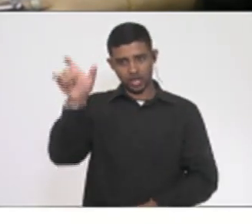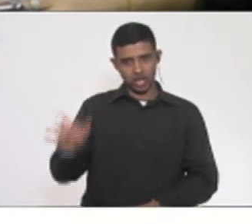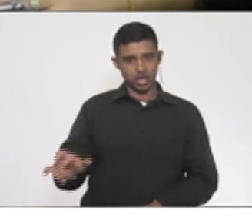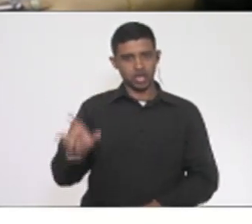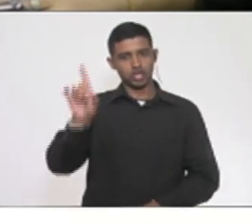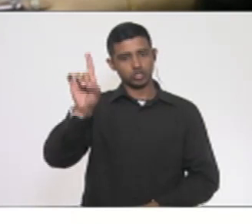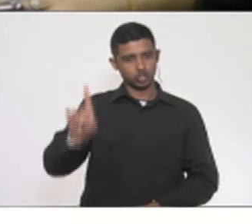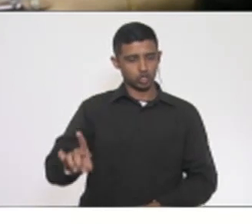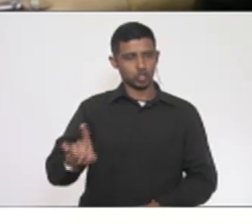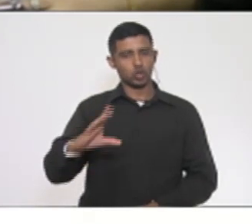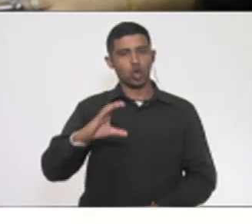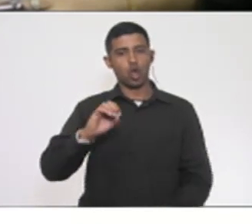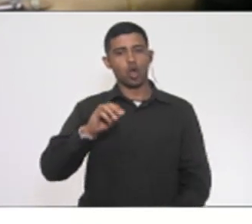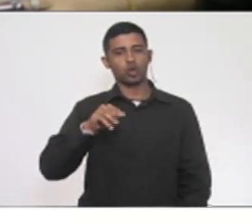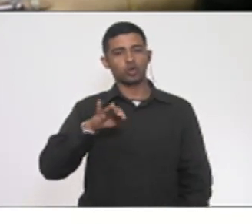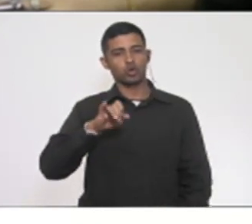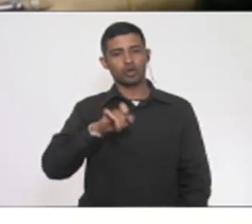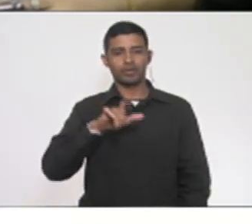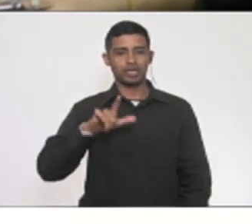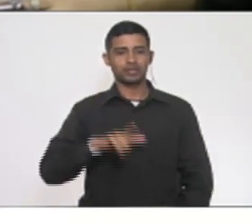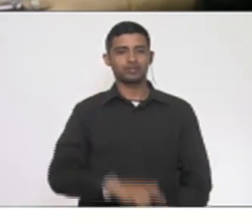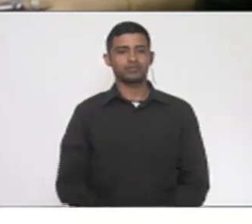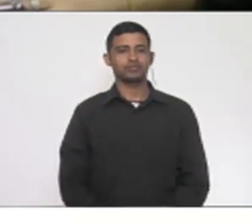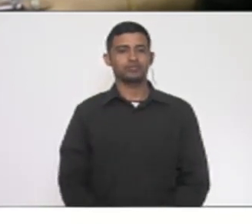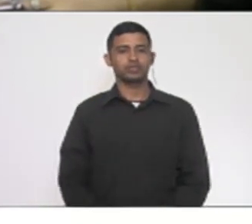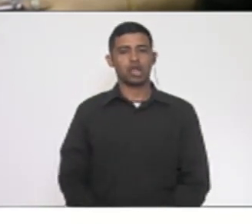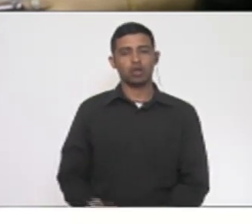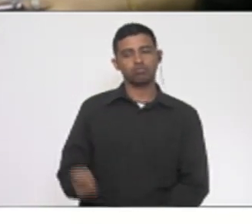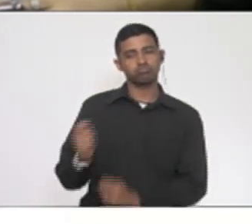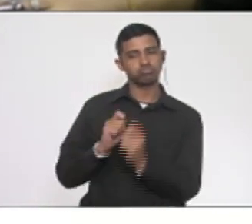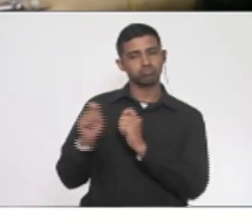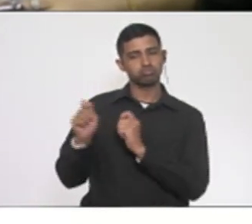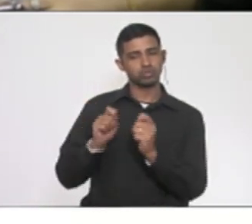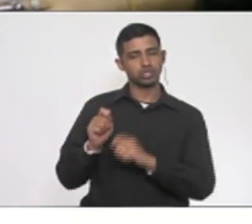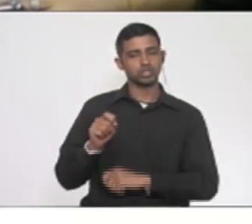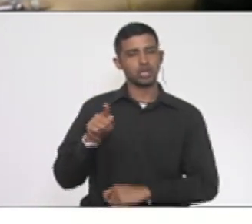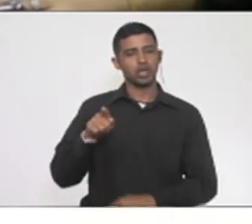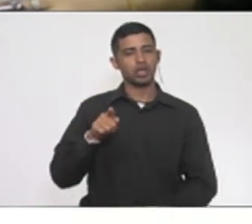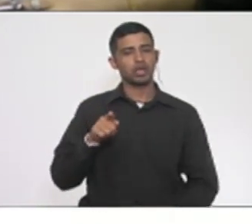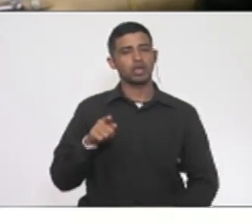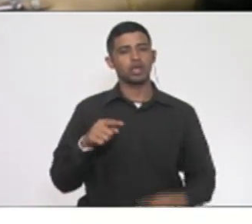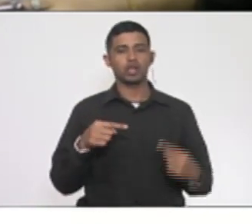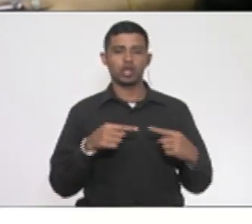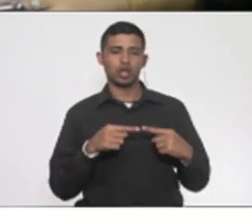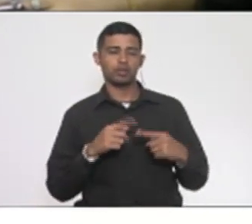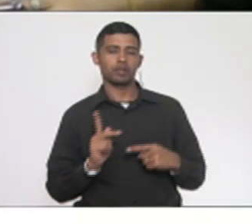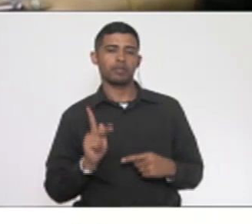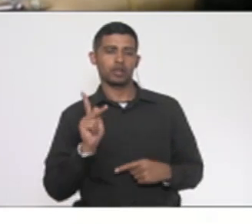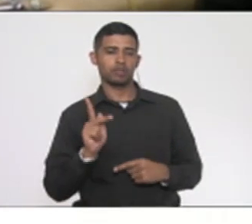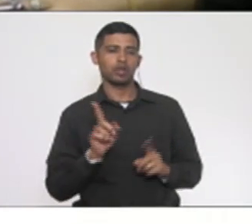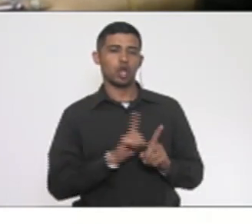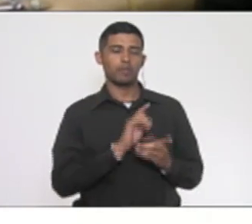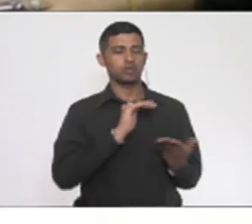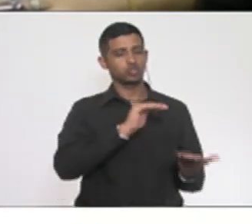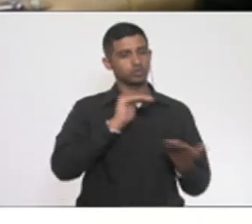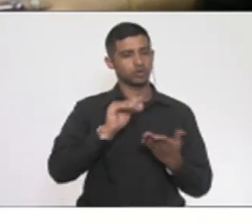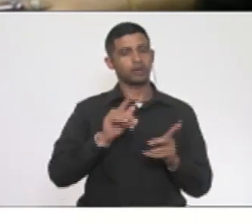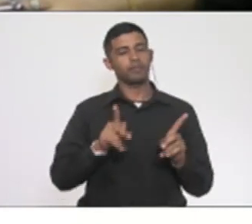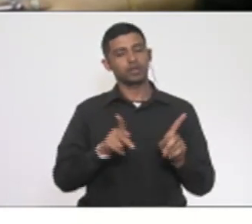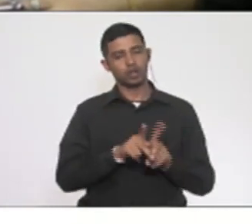técnico operacional e comercial. Então, quem negocia é um comercial da Petrobras com um comercial da distribuidora, que é da Petrobras